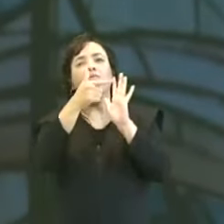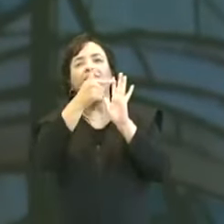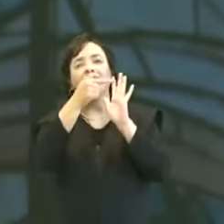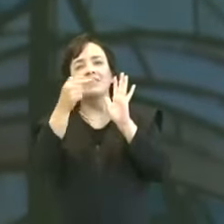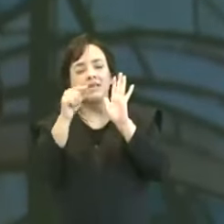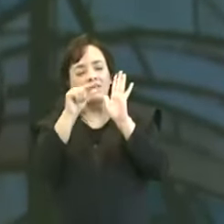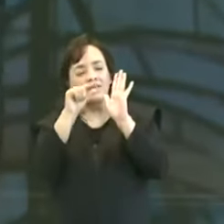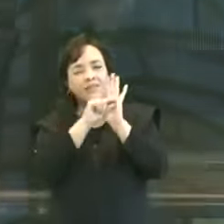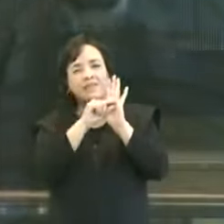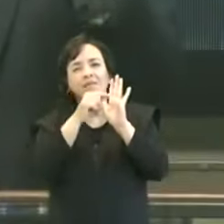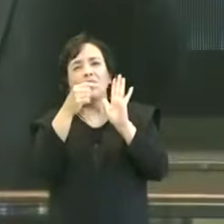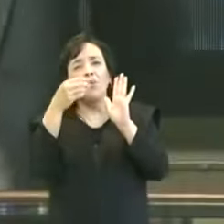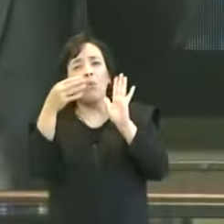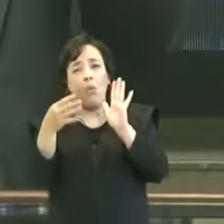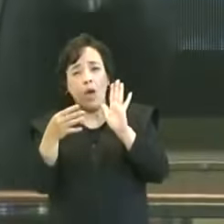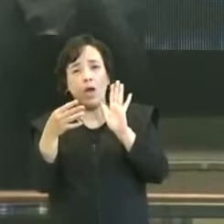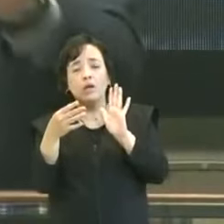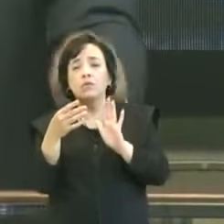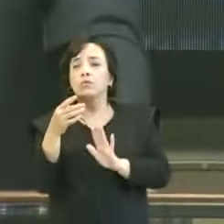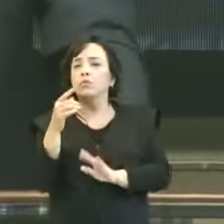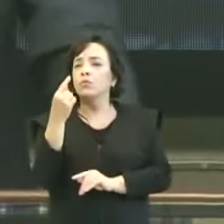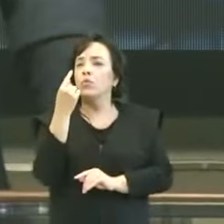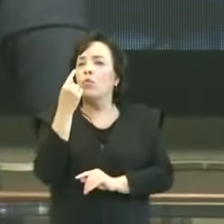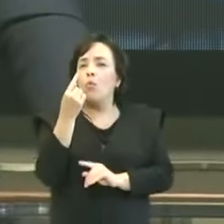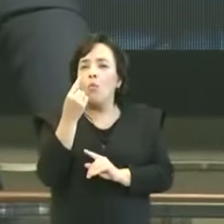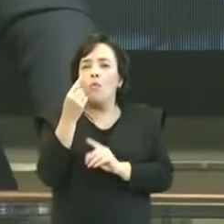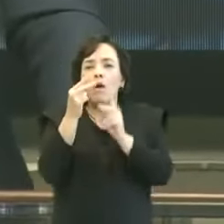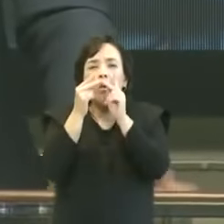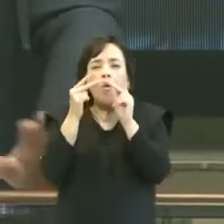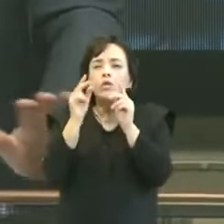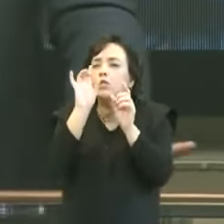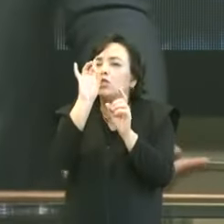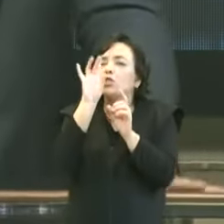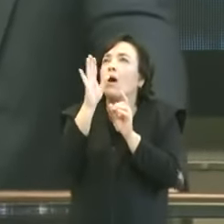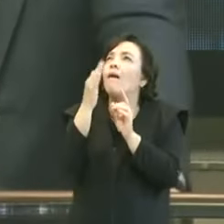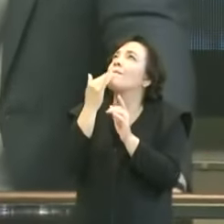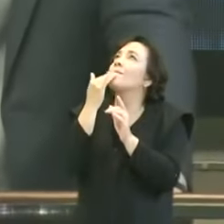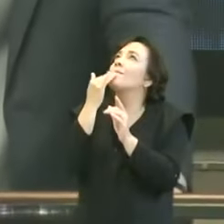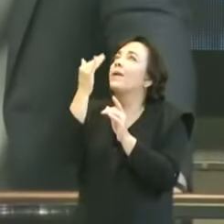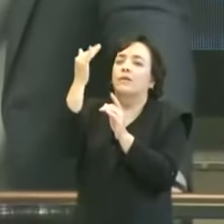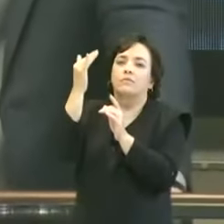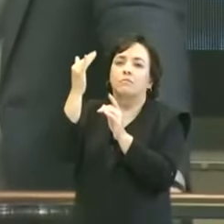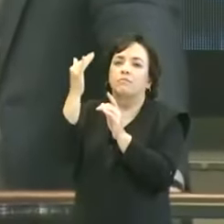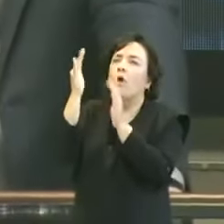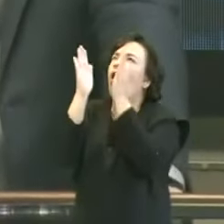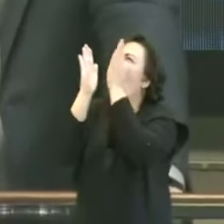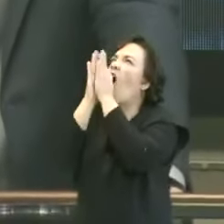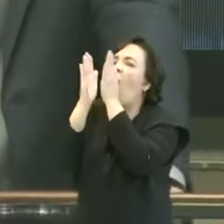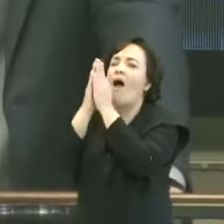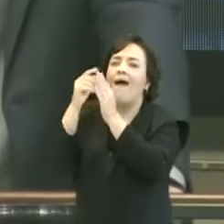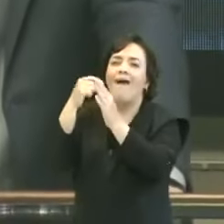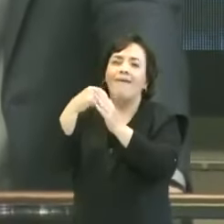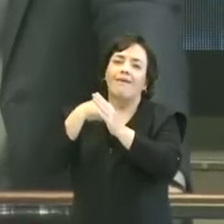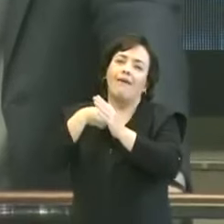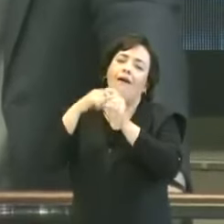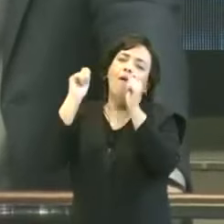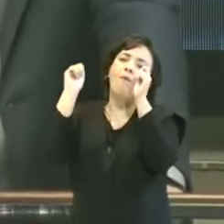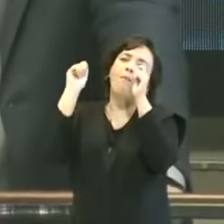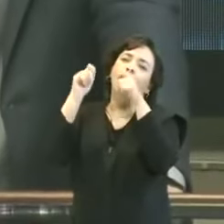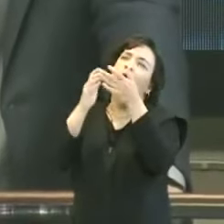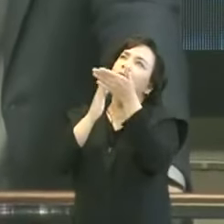assim: uma coisa peço ao Senhor e a buscarei, que eu possa morar